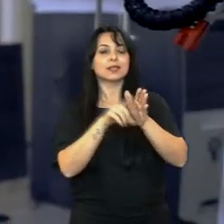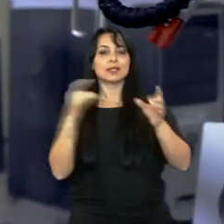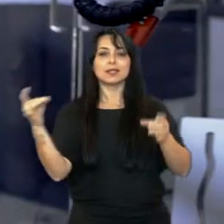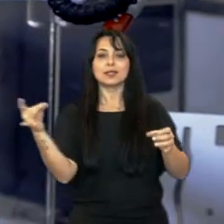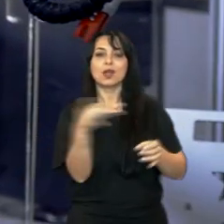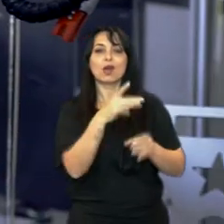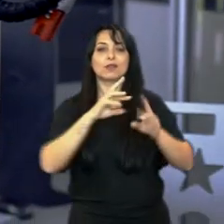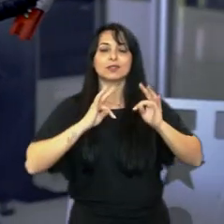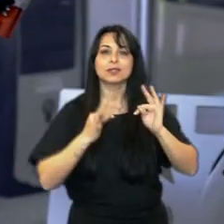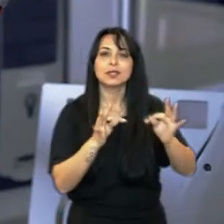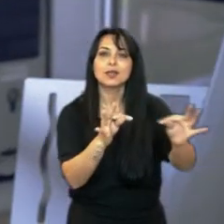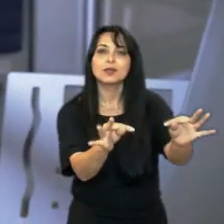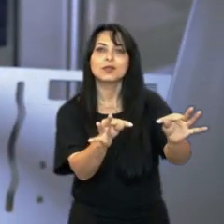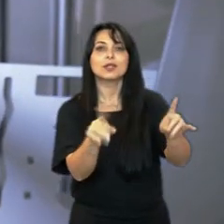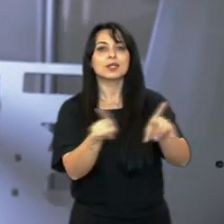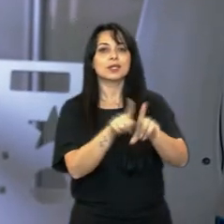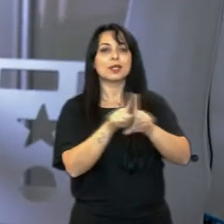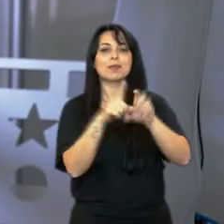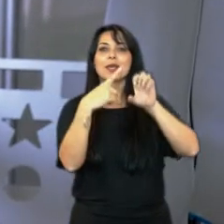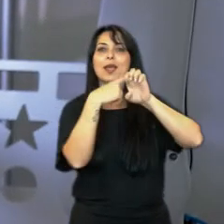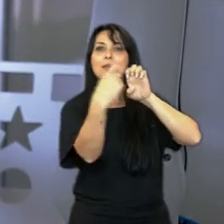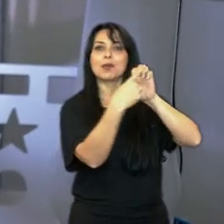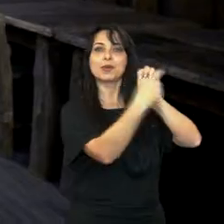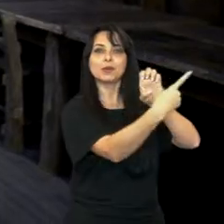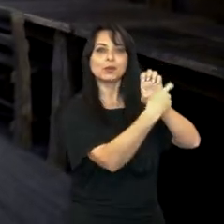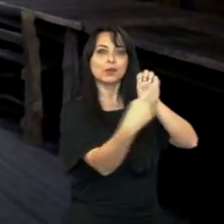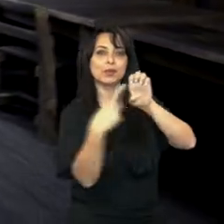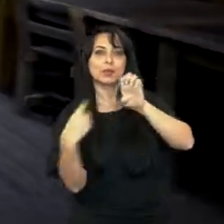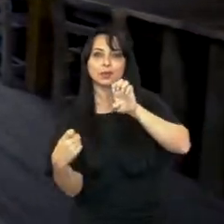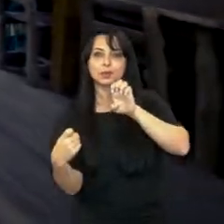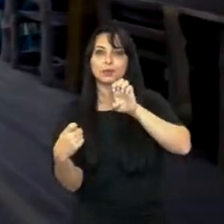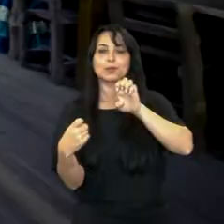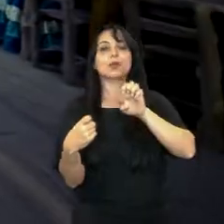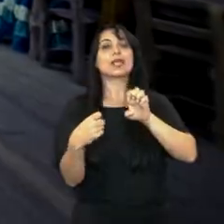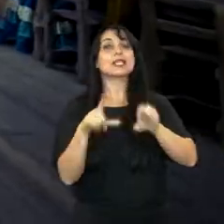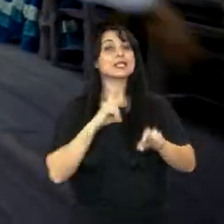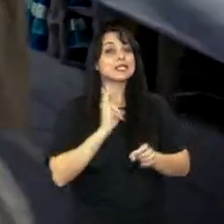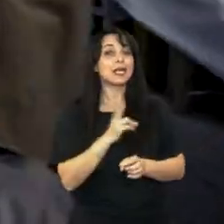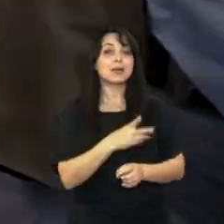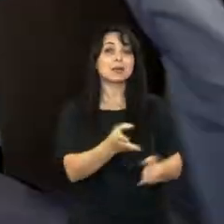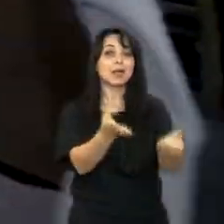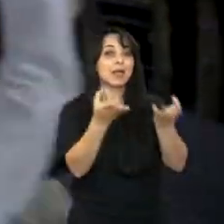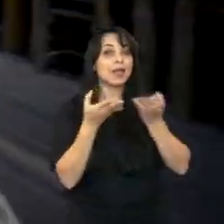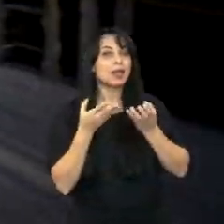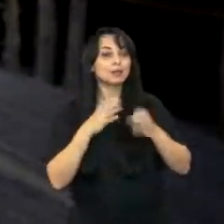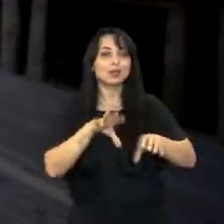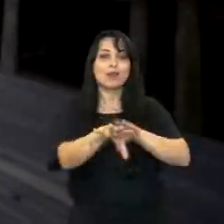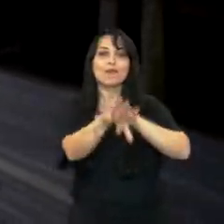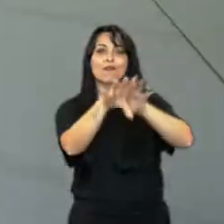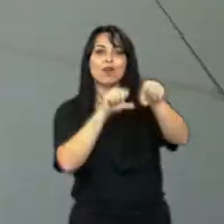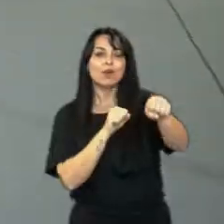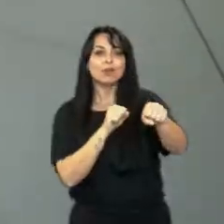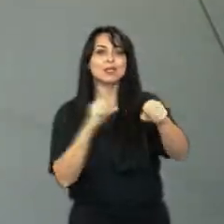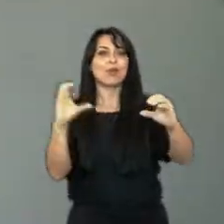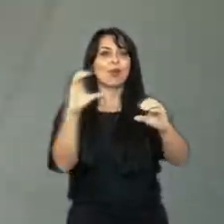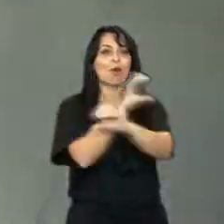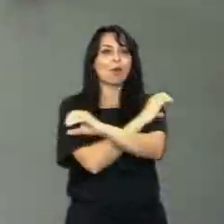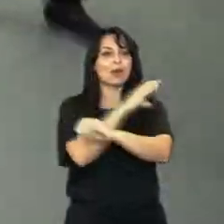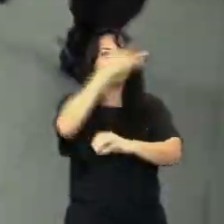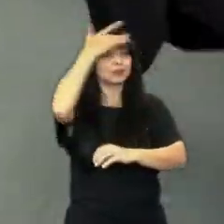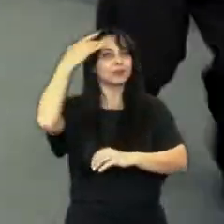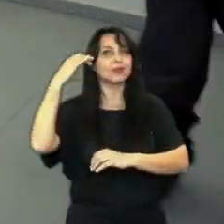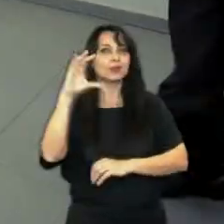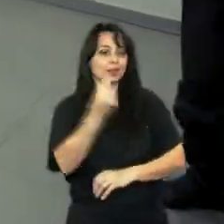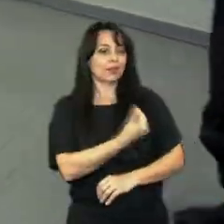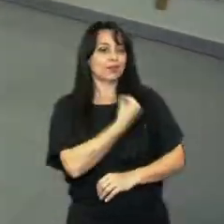inovação tecnológica e do empreendedorismo. Buscamos a formação integral do cidadão para